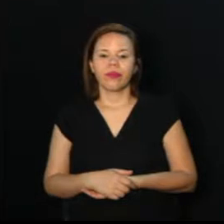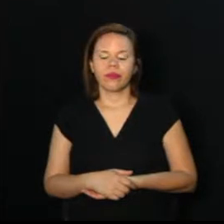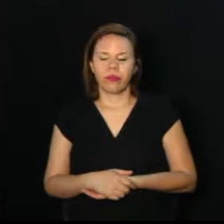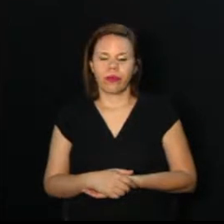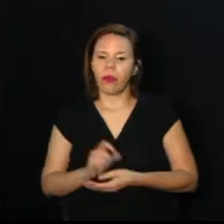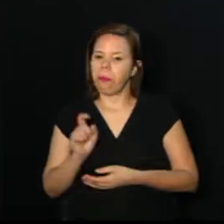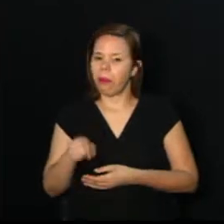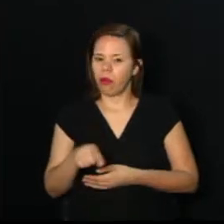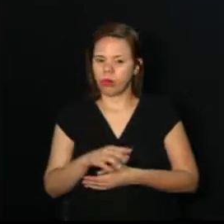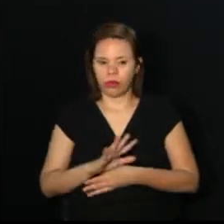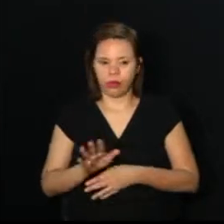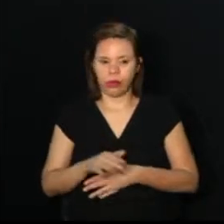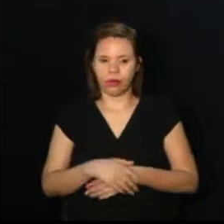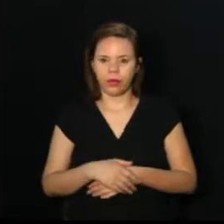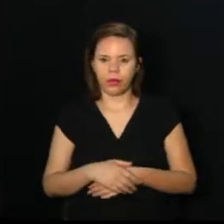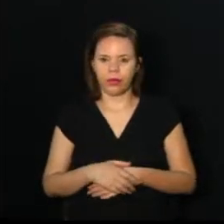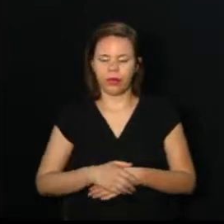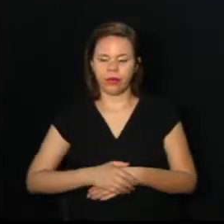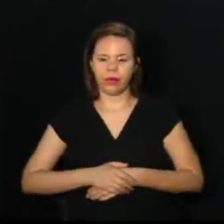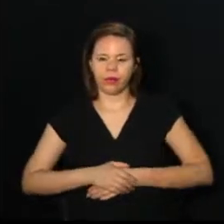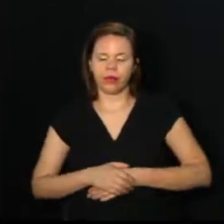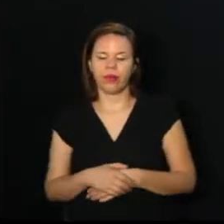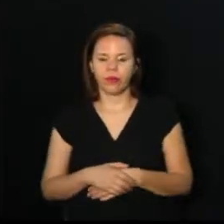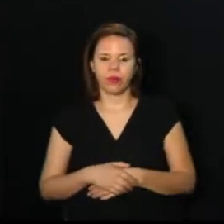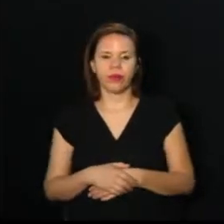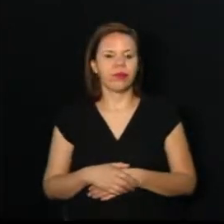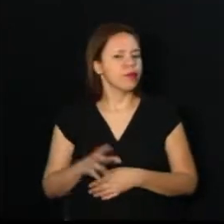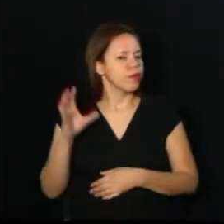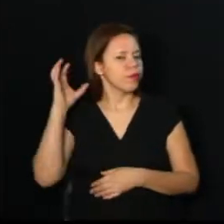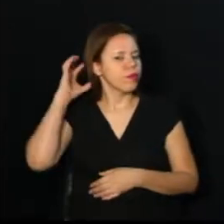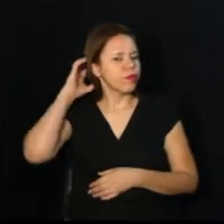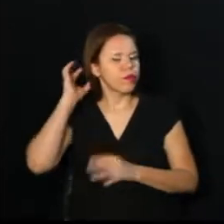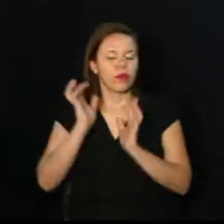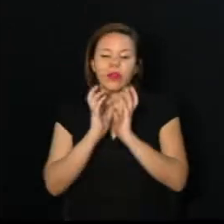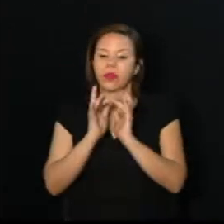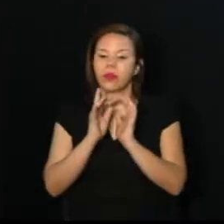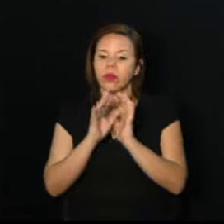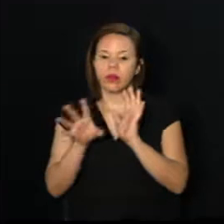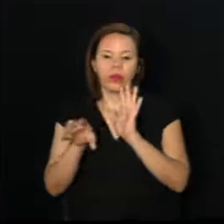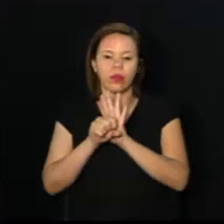Pronto. O cérebro aprende assim.